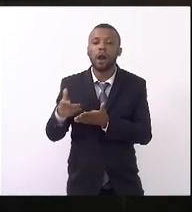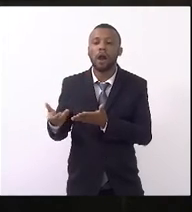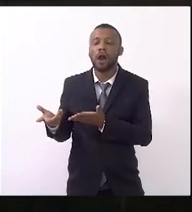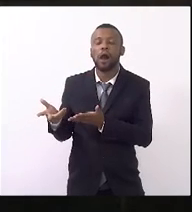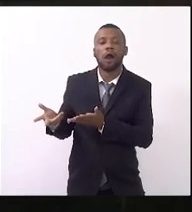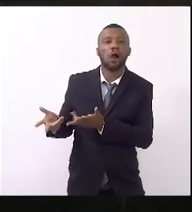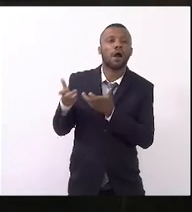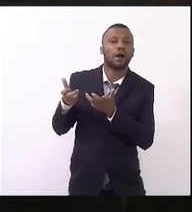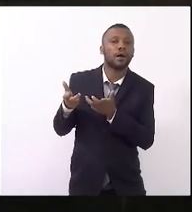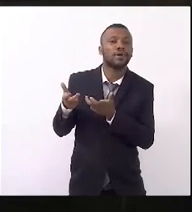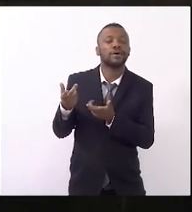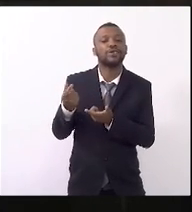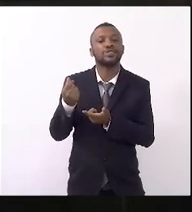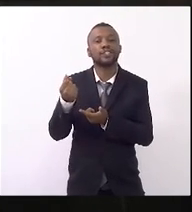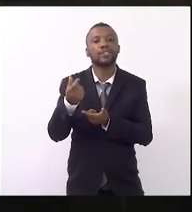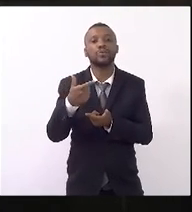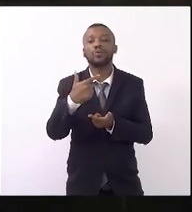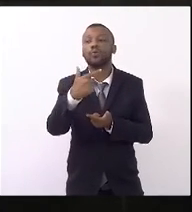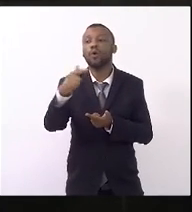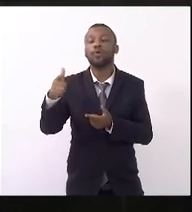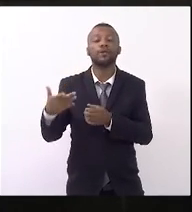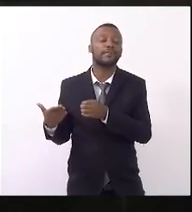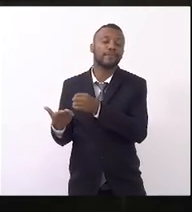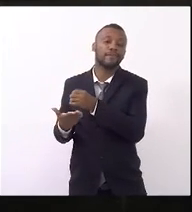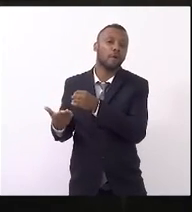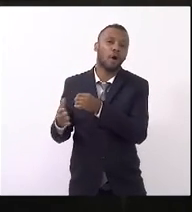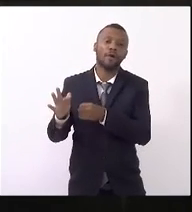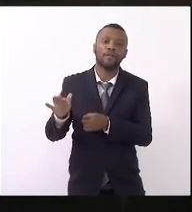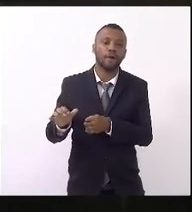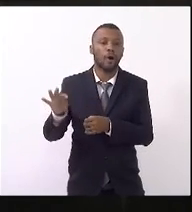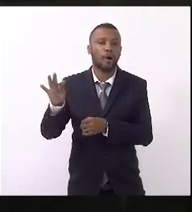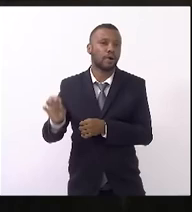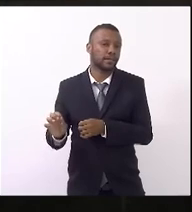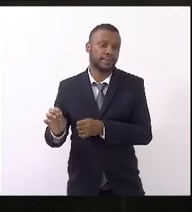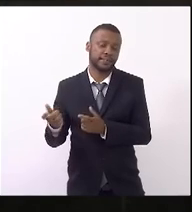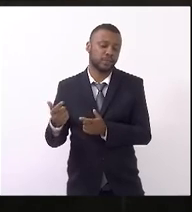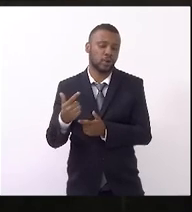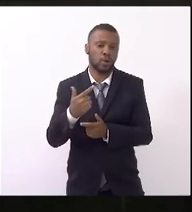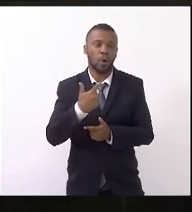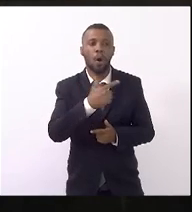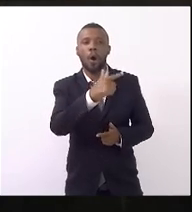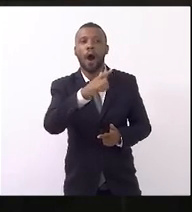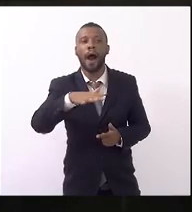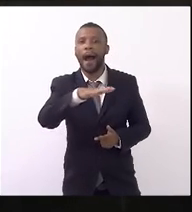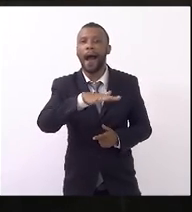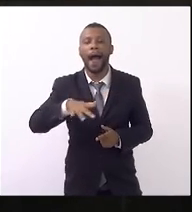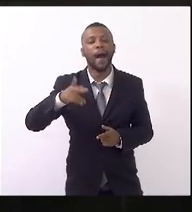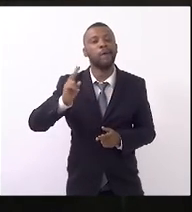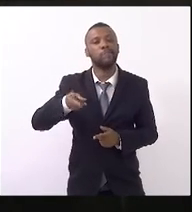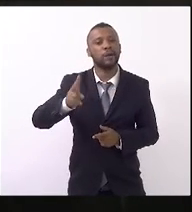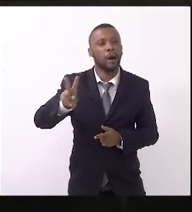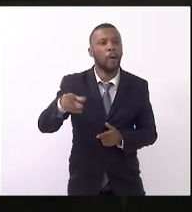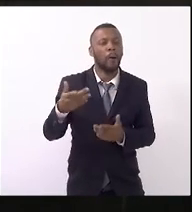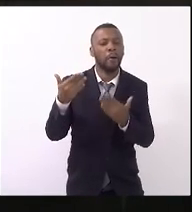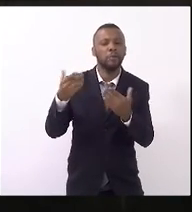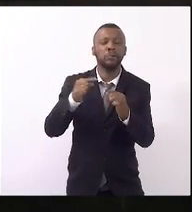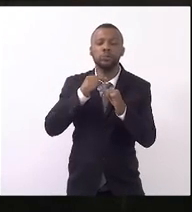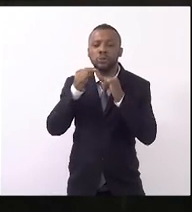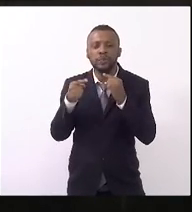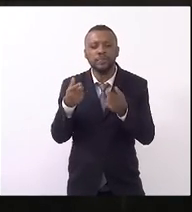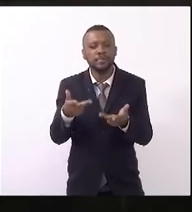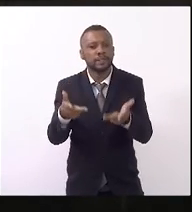não seriam retirados recursos de outras fontes ou de outras áreas, e mesmo assim, questionando, veja, Vossa